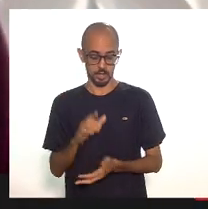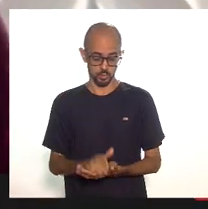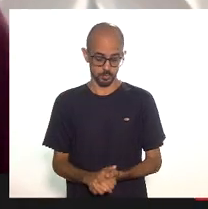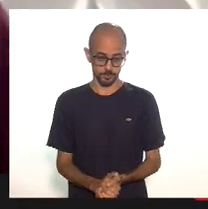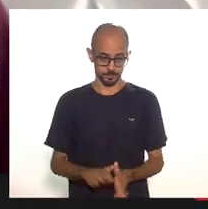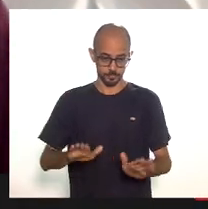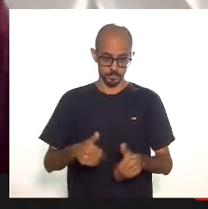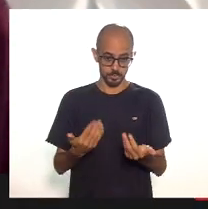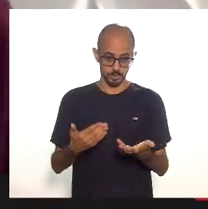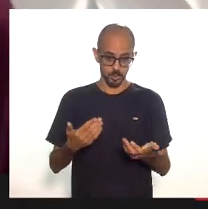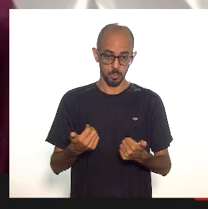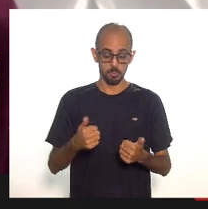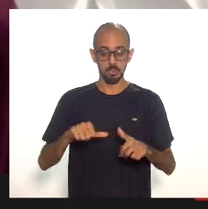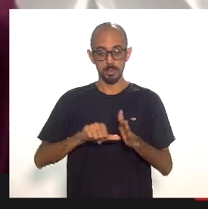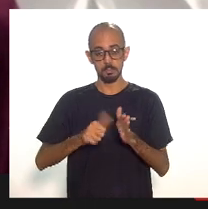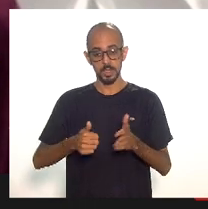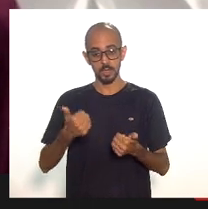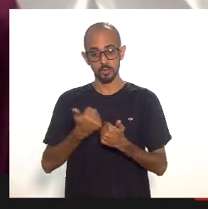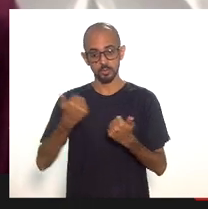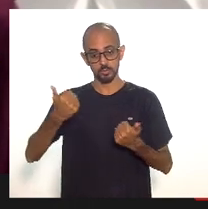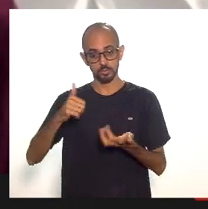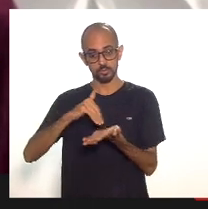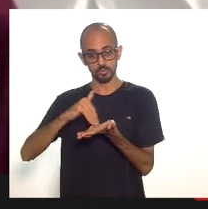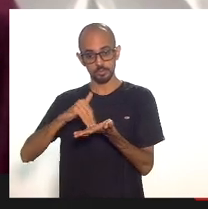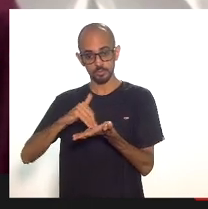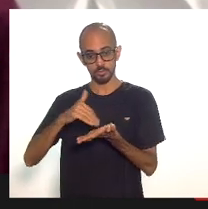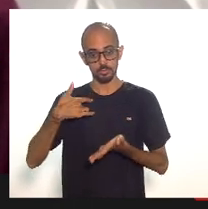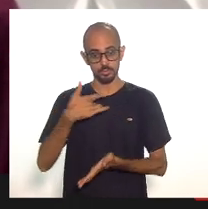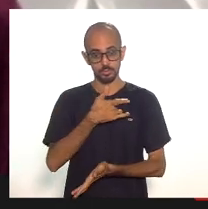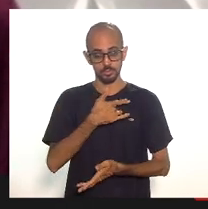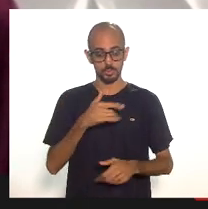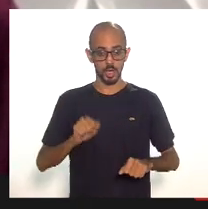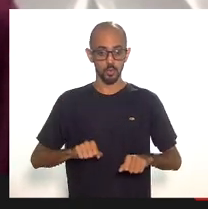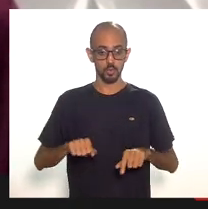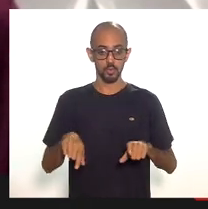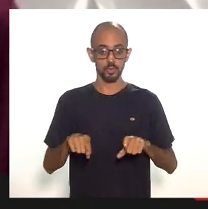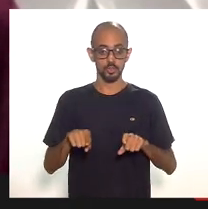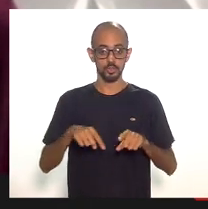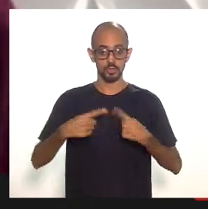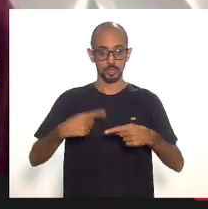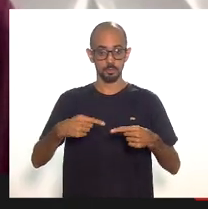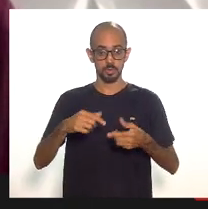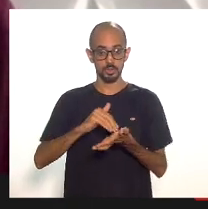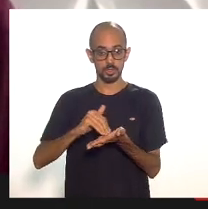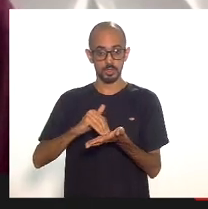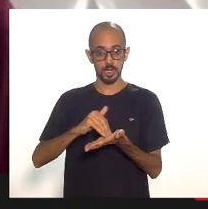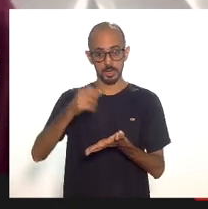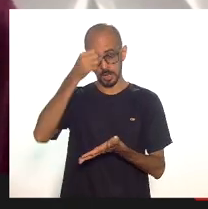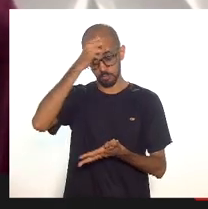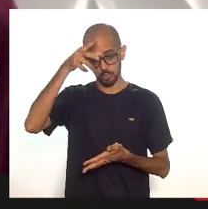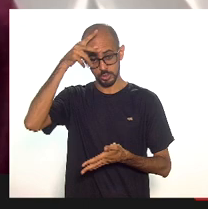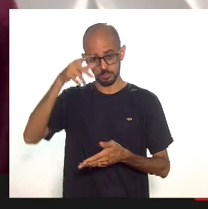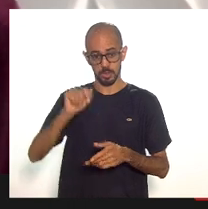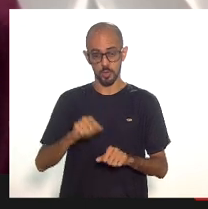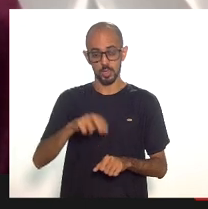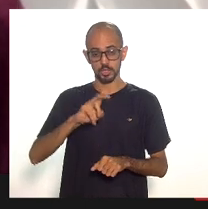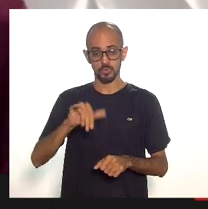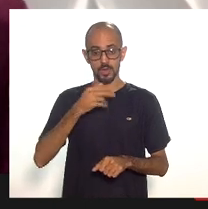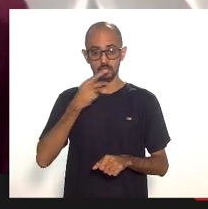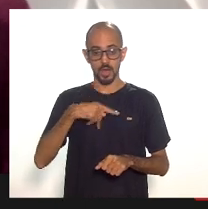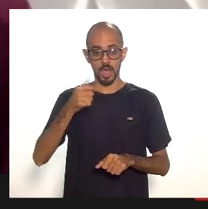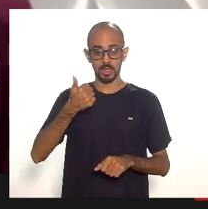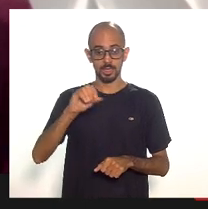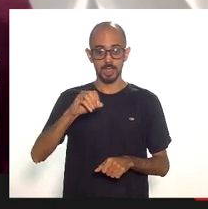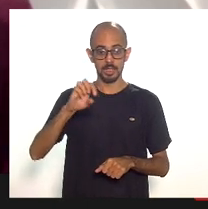do Ministério da Saúde, secretário estadual de saúde, em seguida o secretário municipal, e a gente vai designar